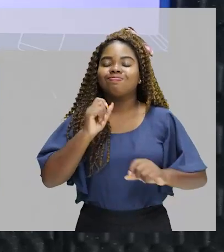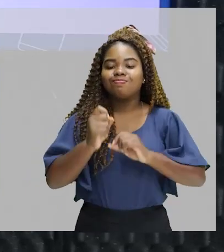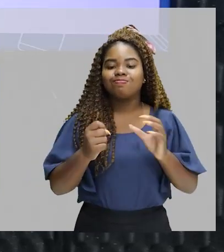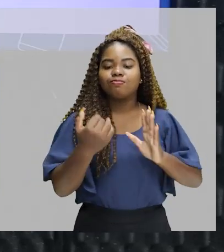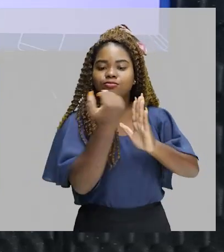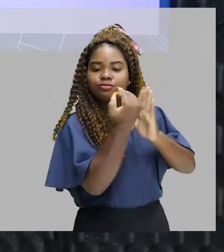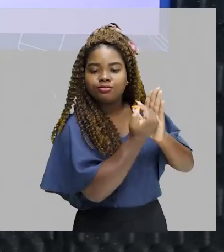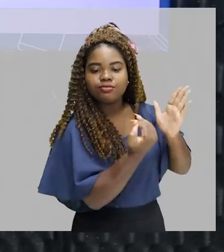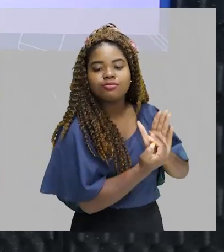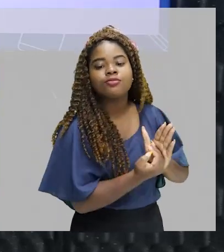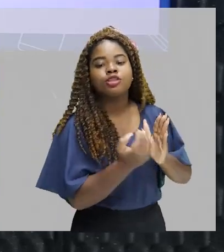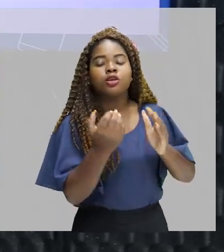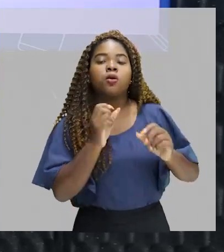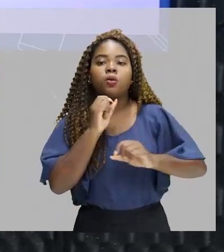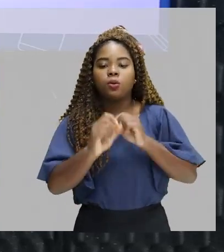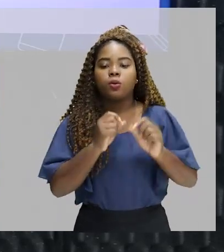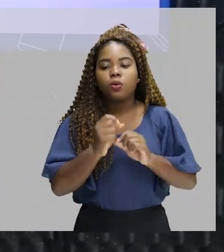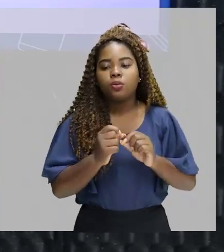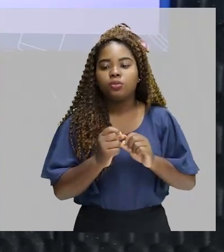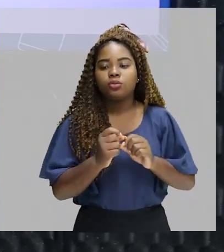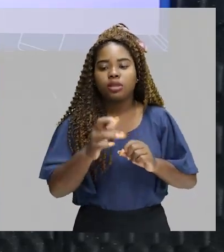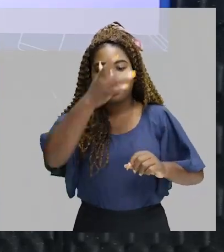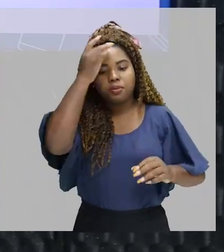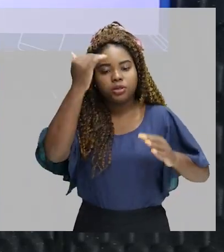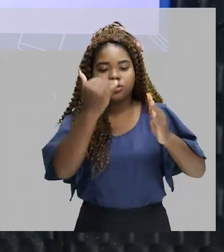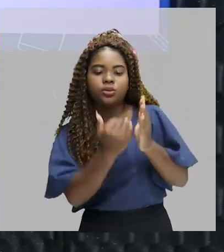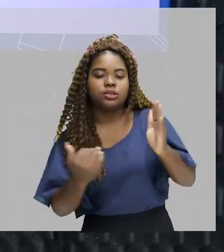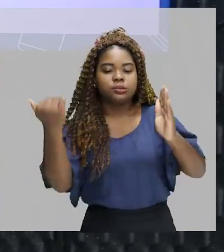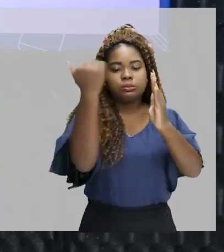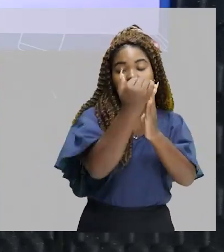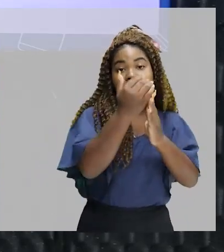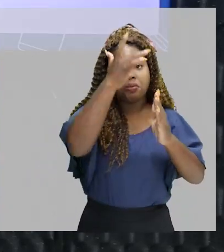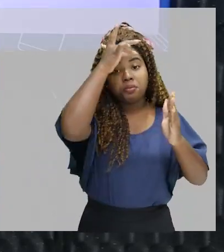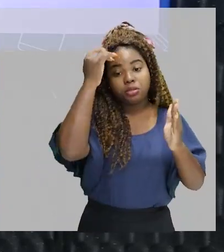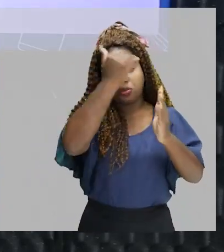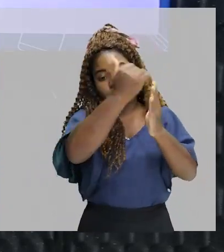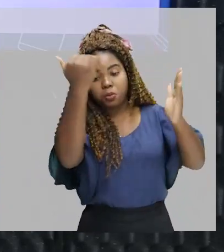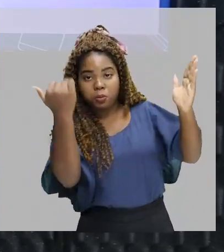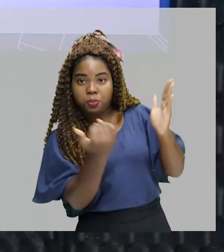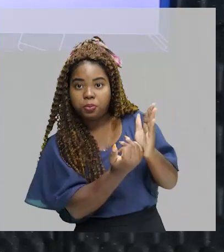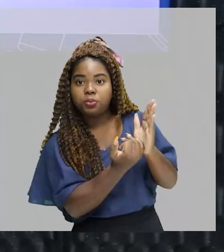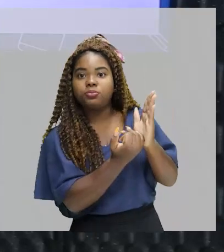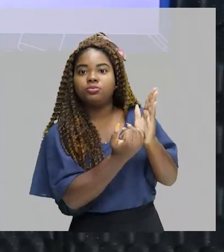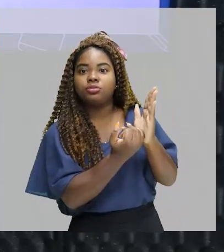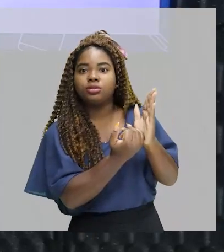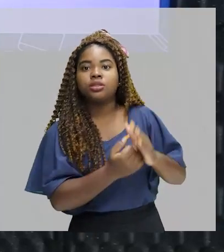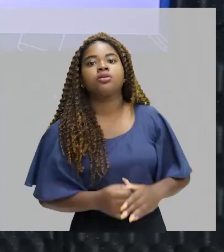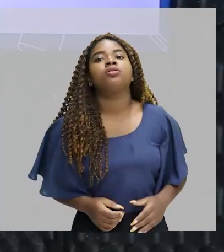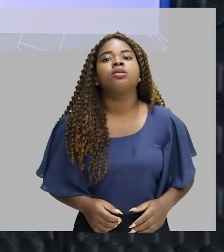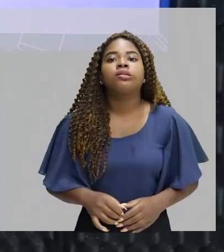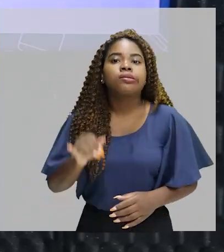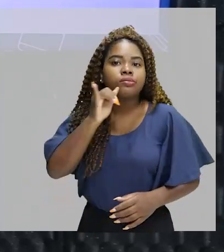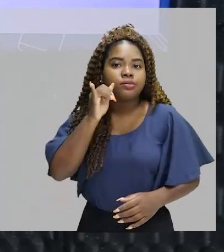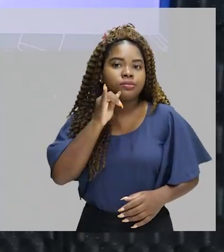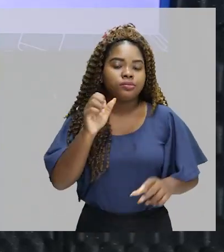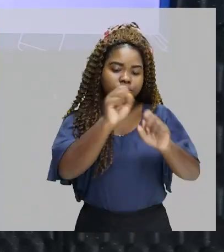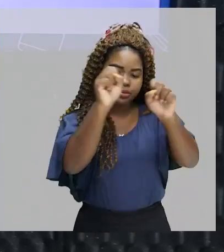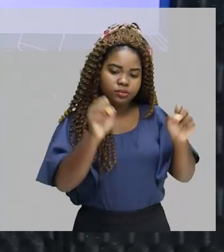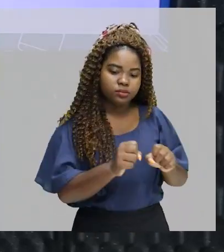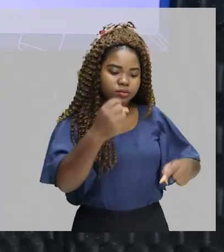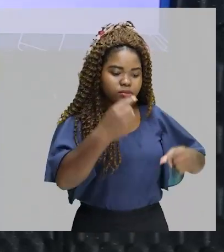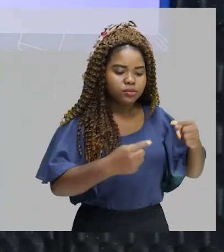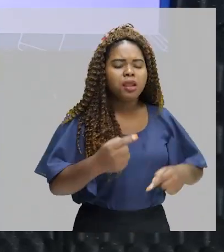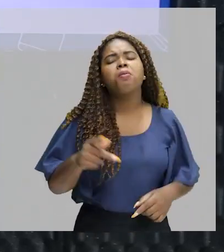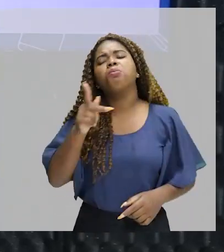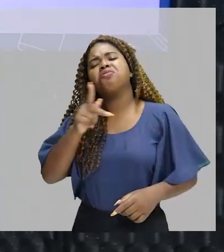como superiores ou inferiores. Então percebeu que eu citei vários critérios, né? Citei, por exemplo, o sistema político. Professor, existe algum sistema